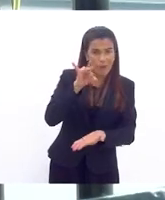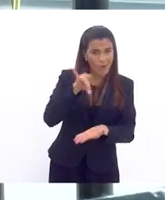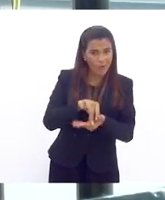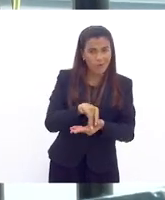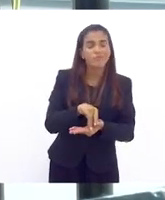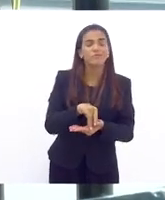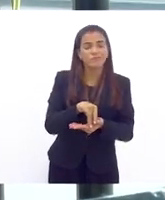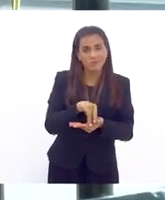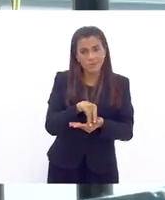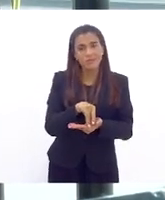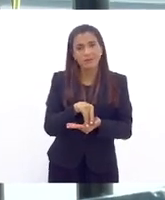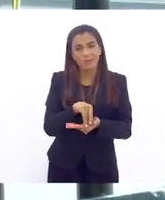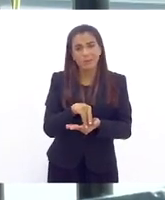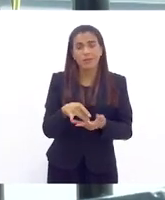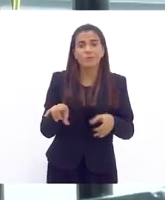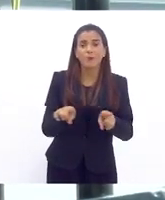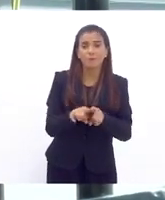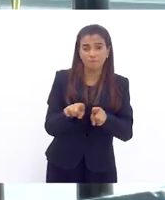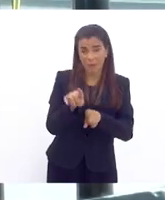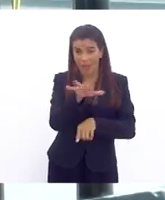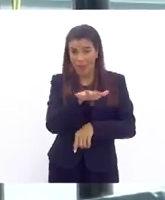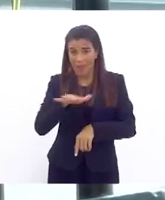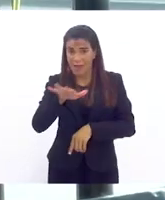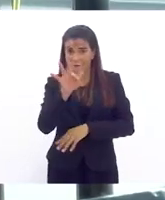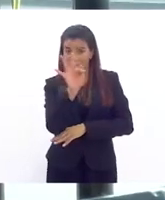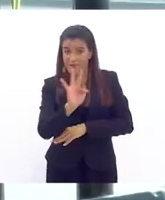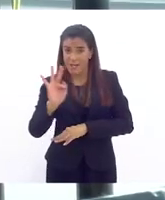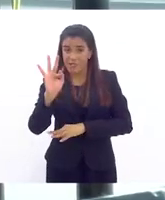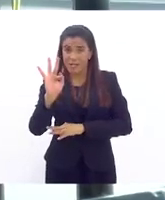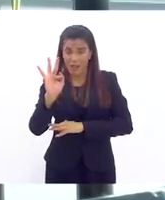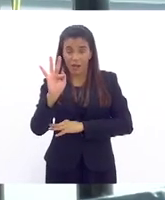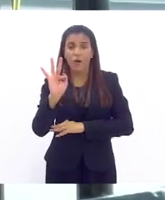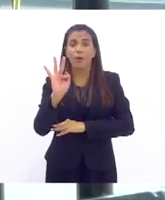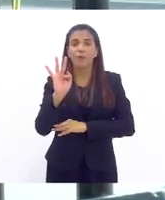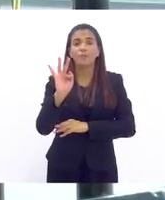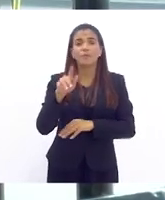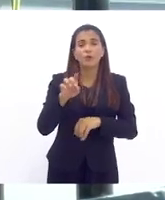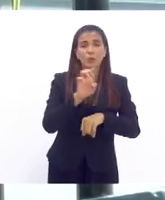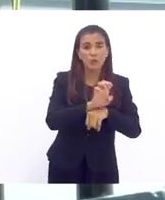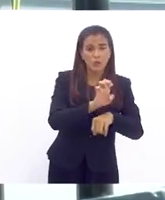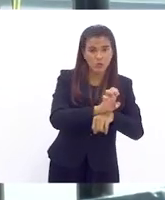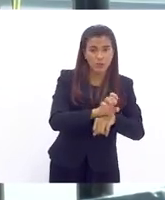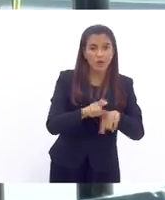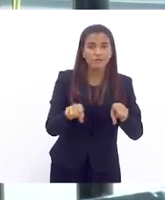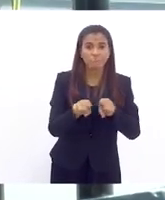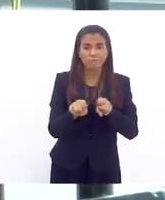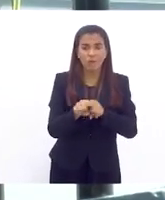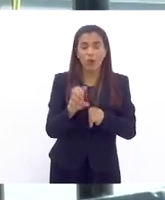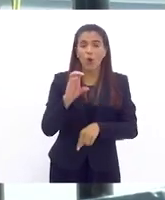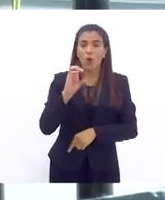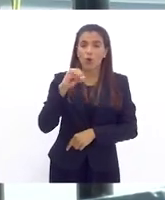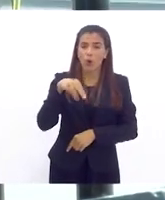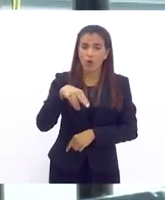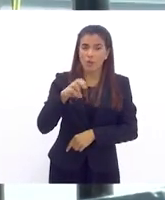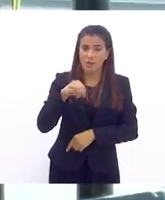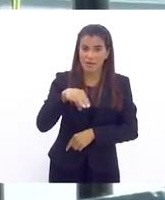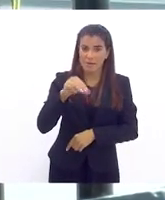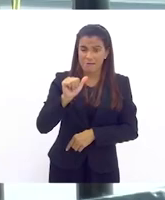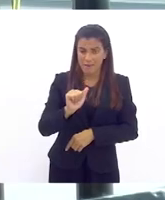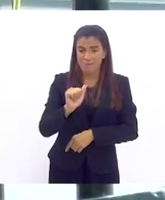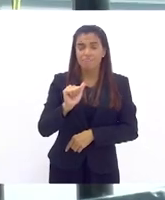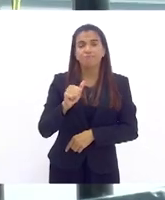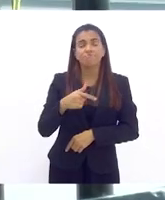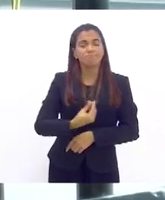né e na Esfera Federal através do CONAMA aqui também no estado através do conema participando